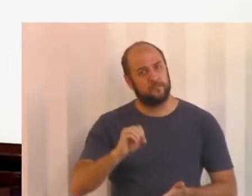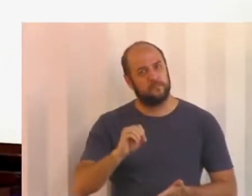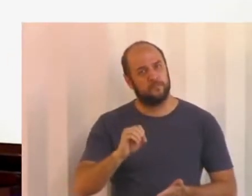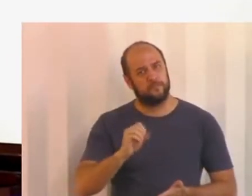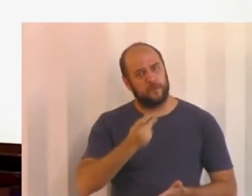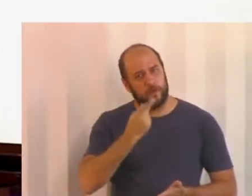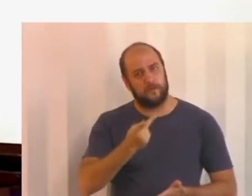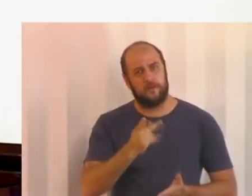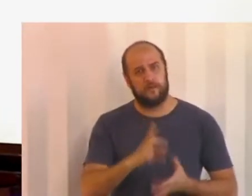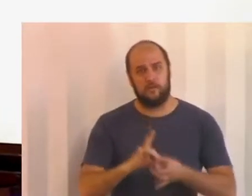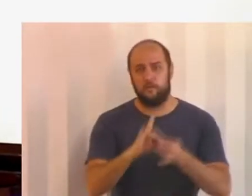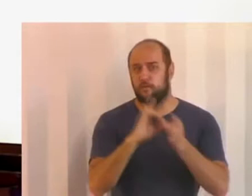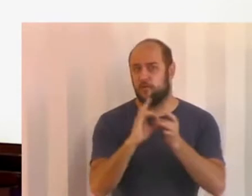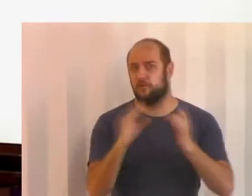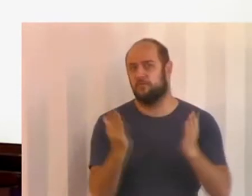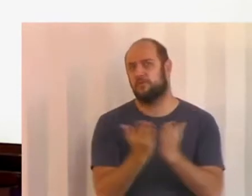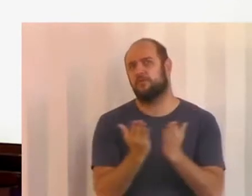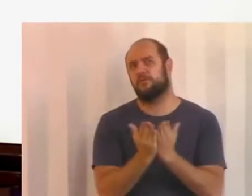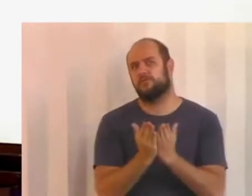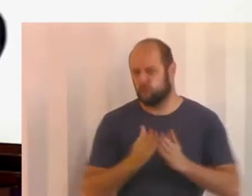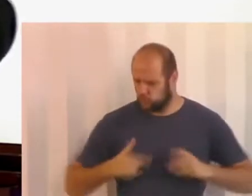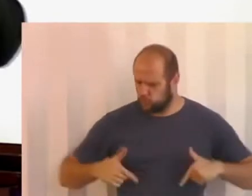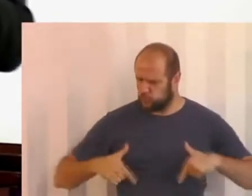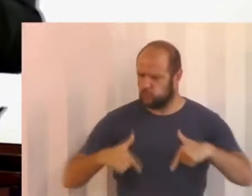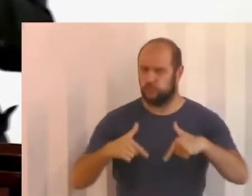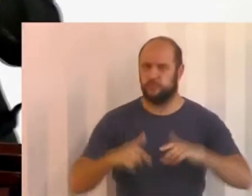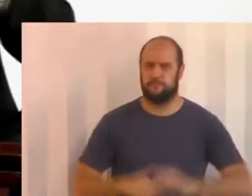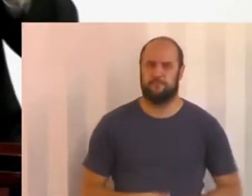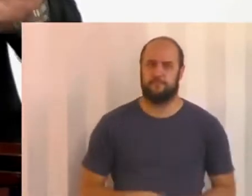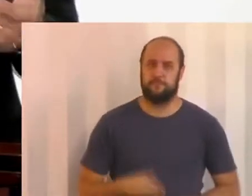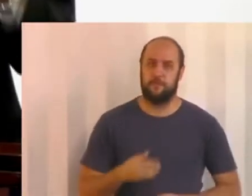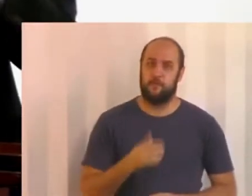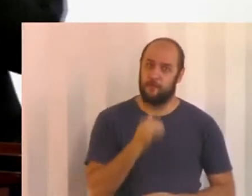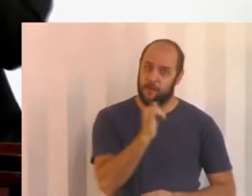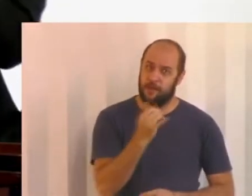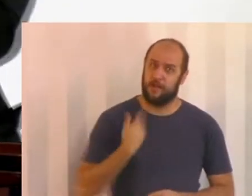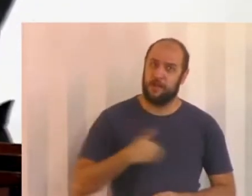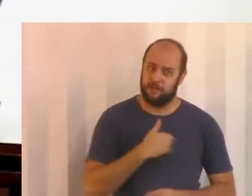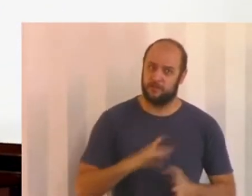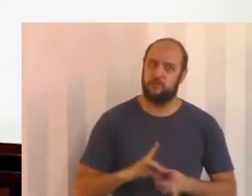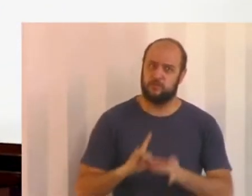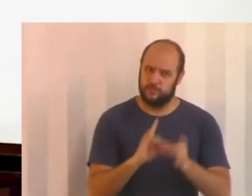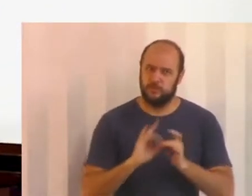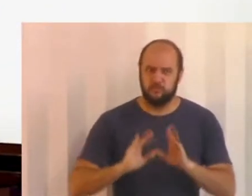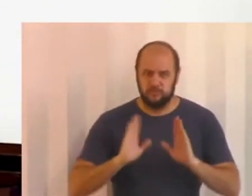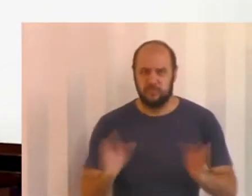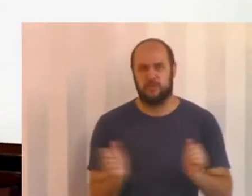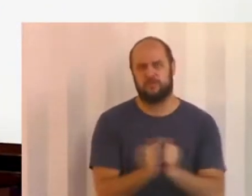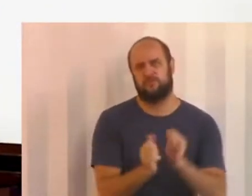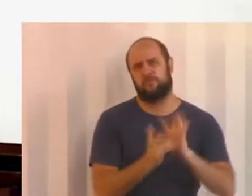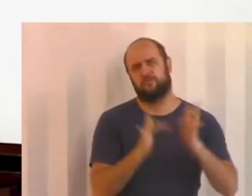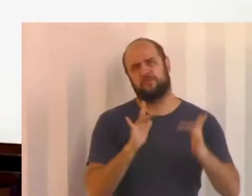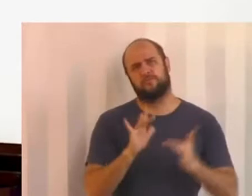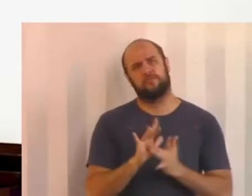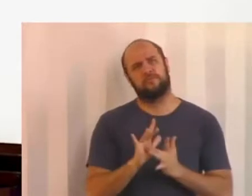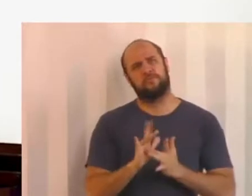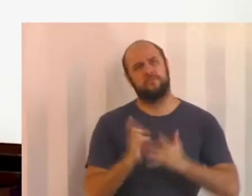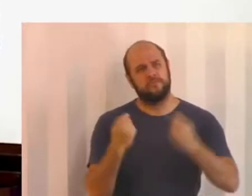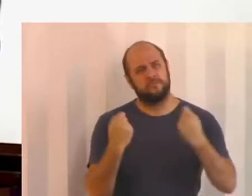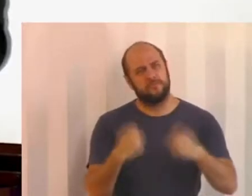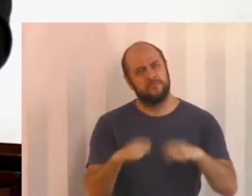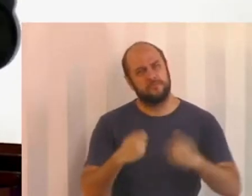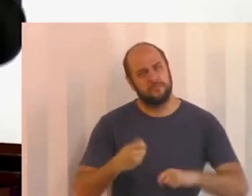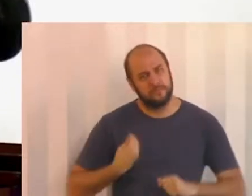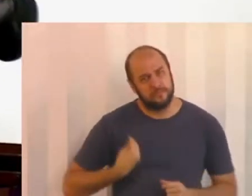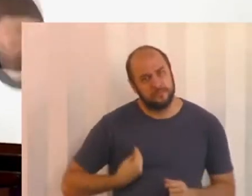união cristã na luta. Ele fala que nós temos que, nessa união que nós já temos com Cristo, devemos